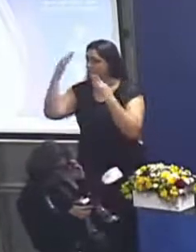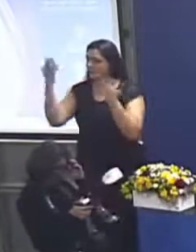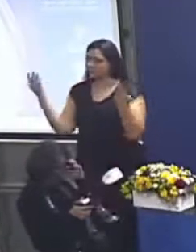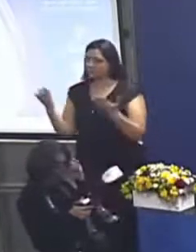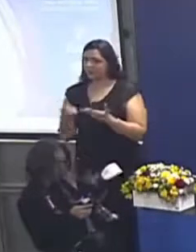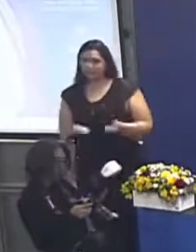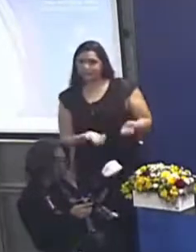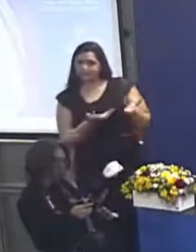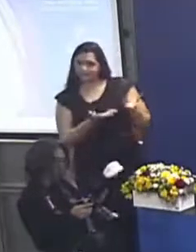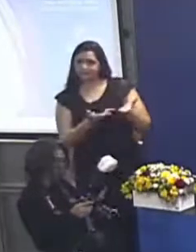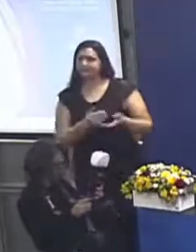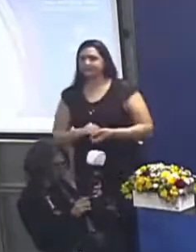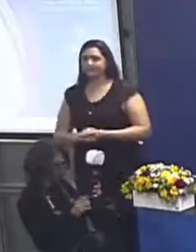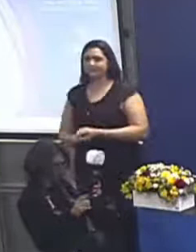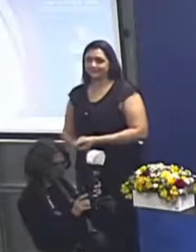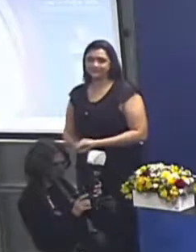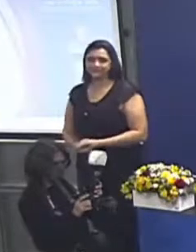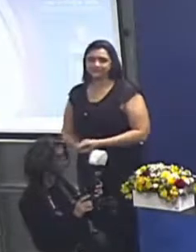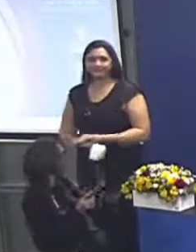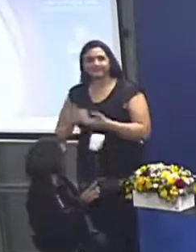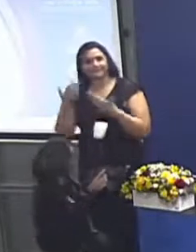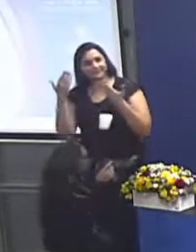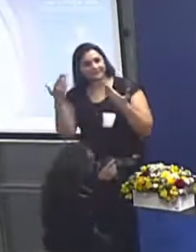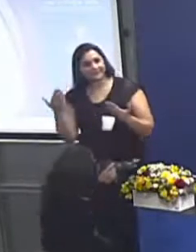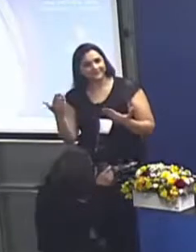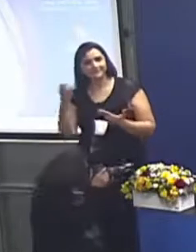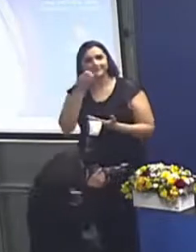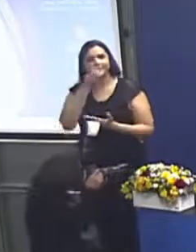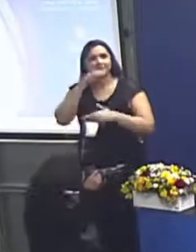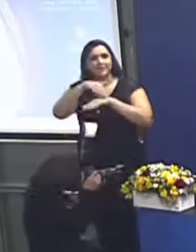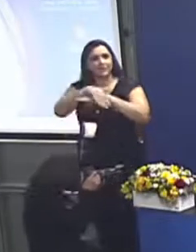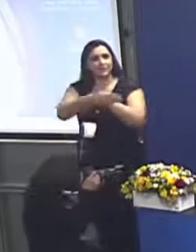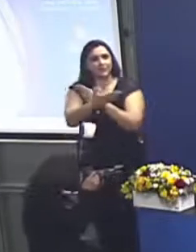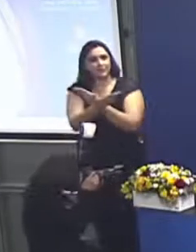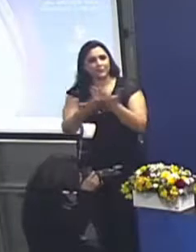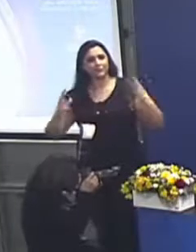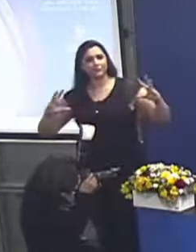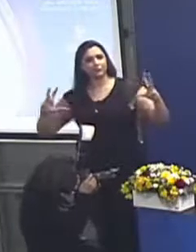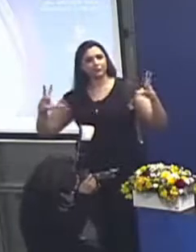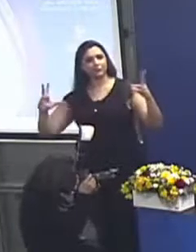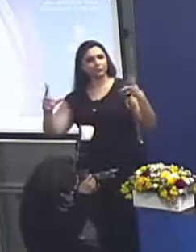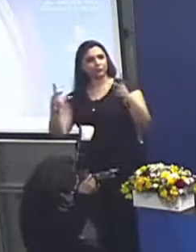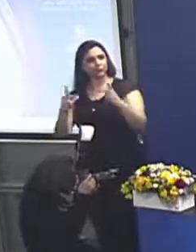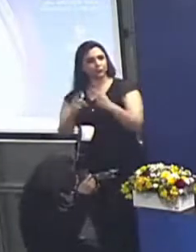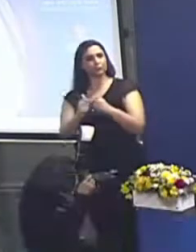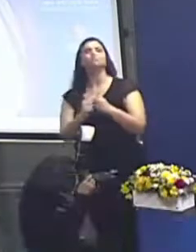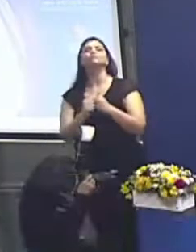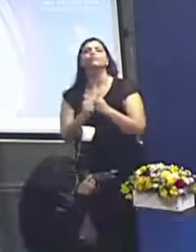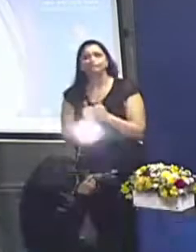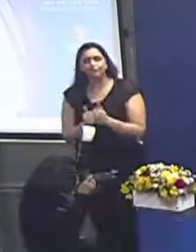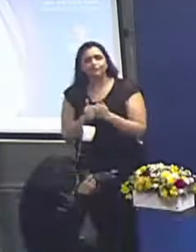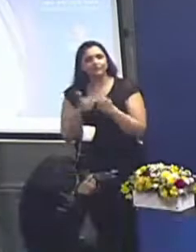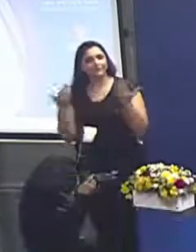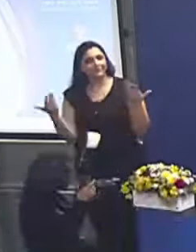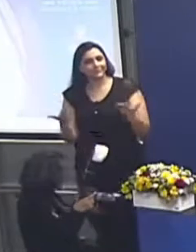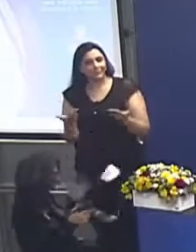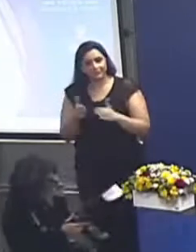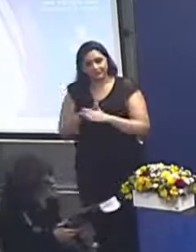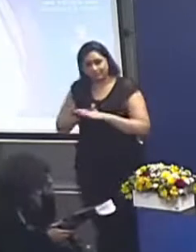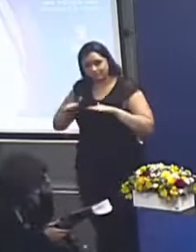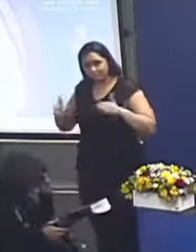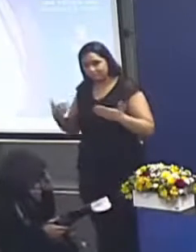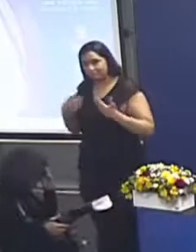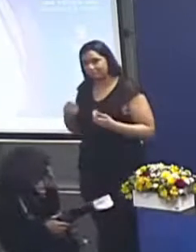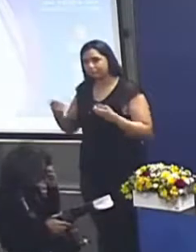a sua saudação. Olá, boa noite a todas, todos e todes. Quero saudar aqui nessa